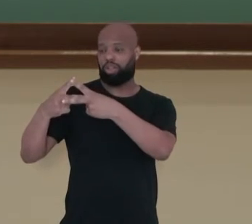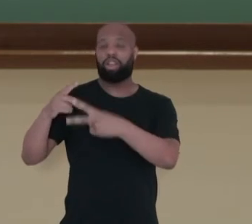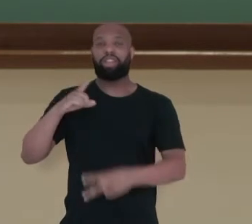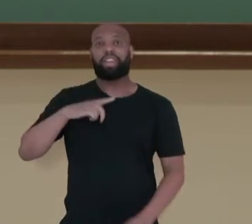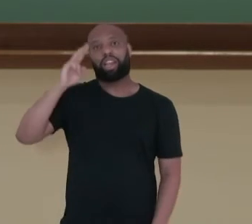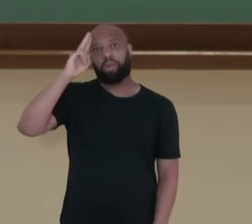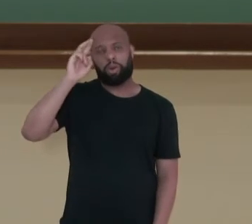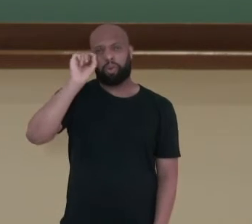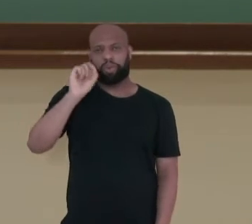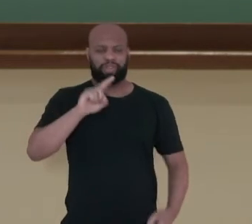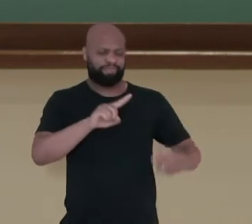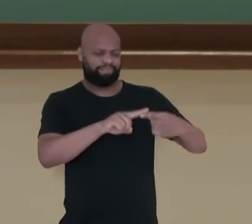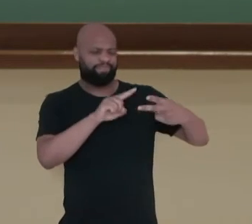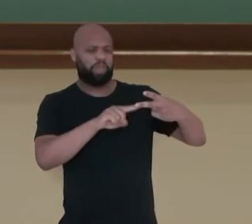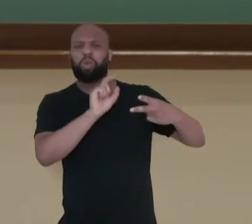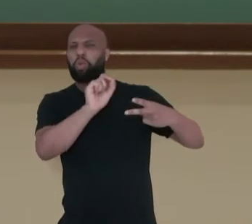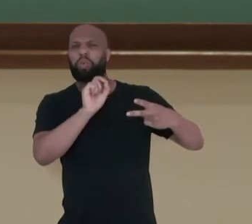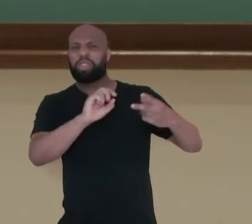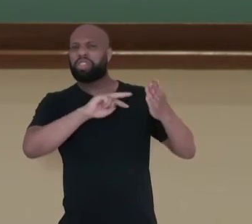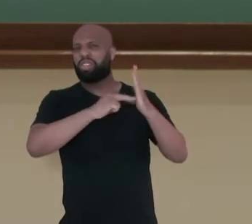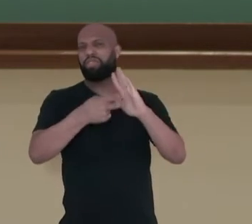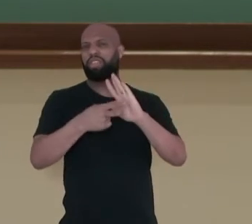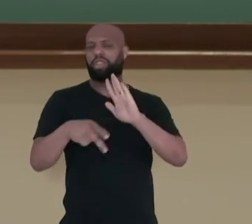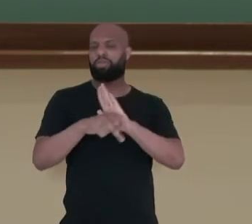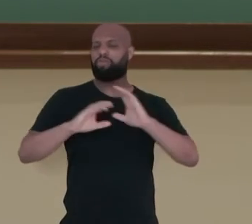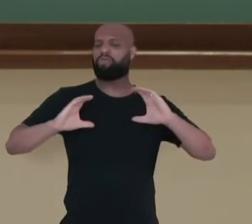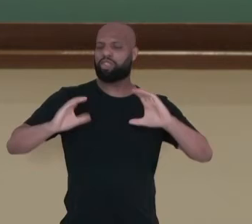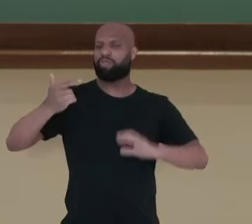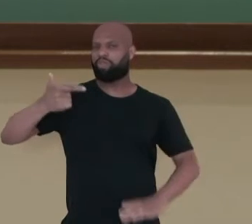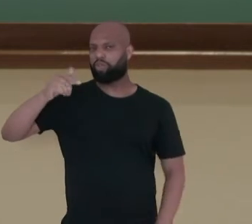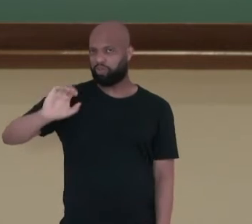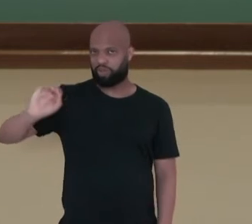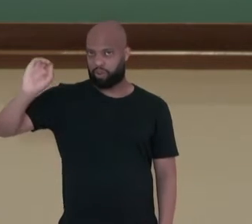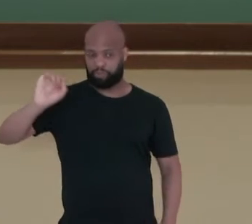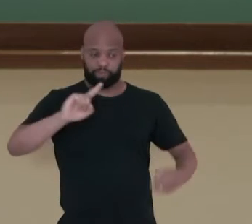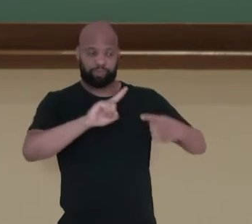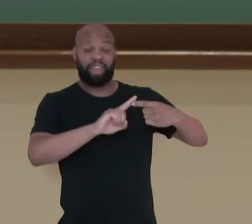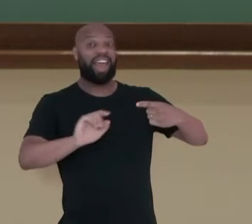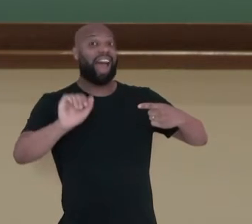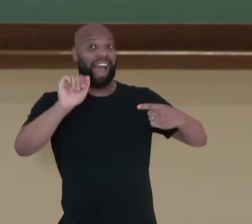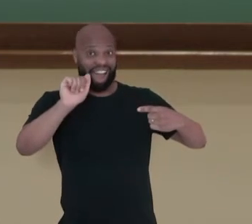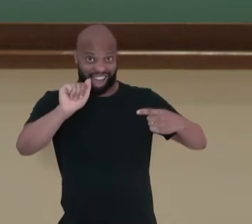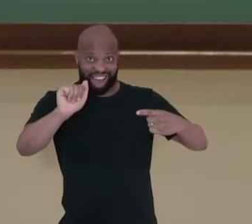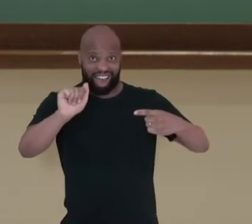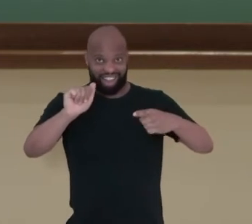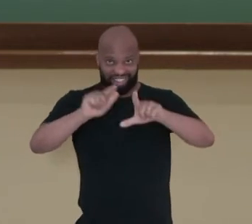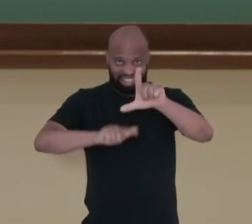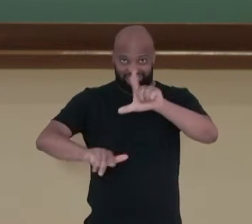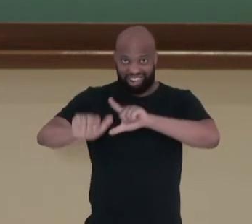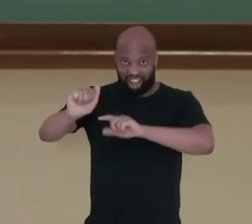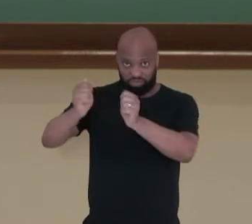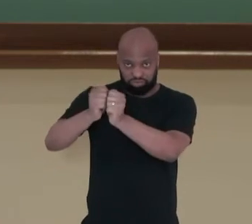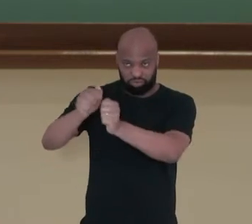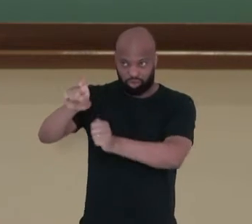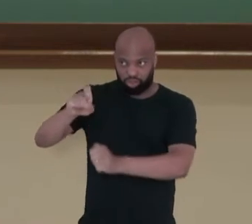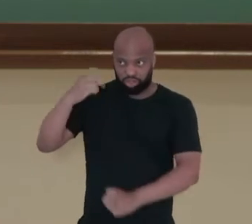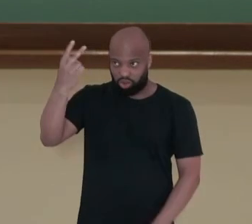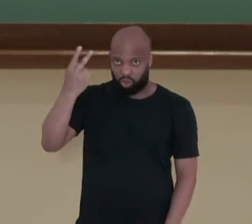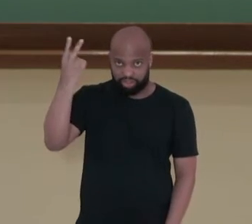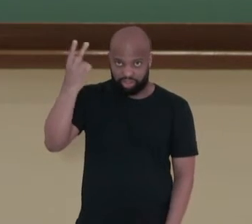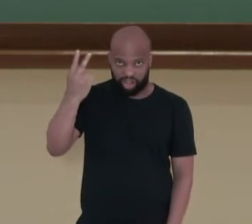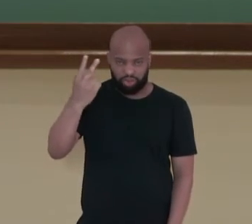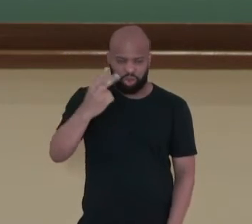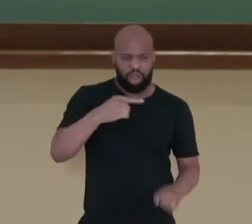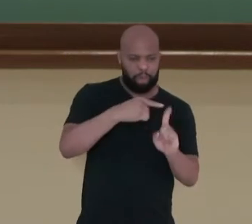que cada um define numa função quadrática. O A, o sinal do A em particular,